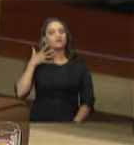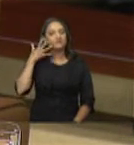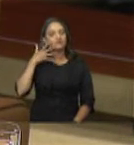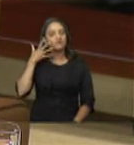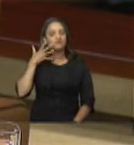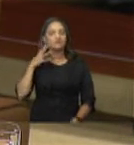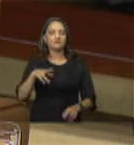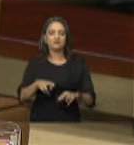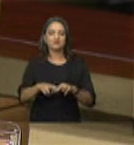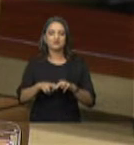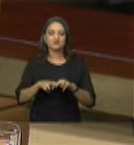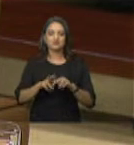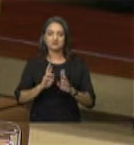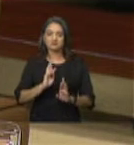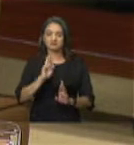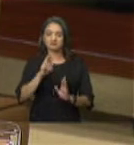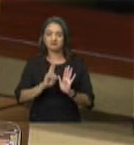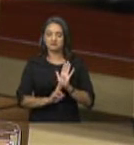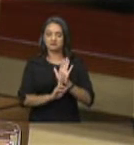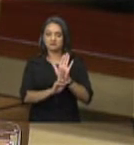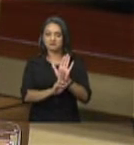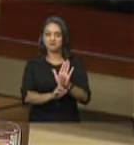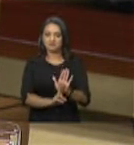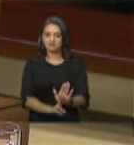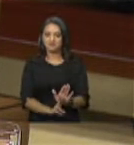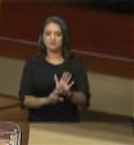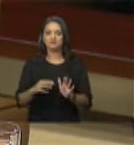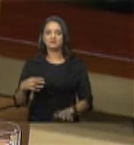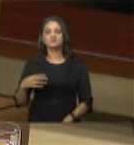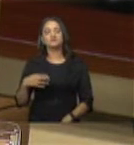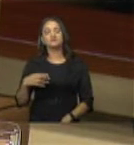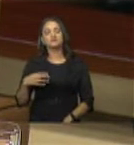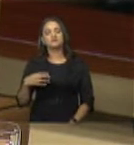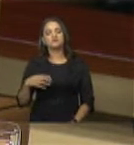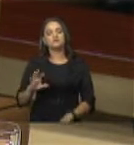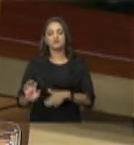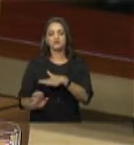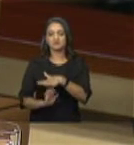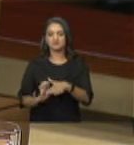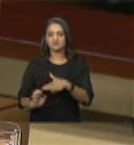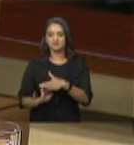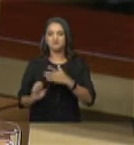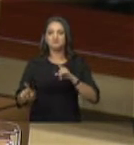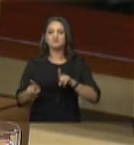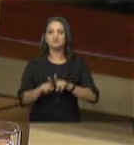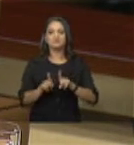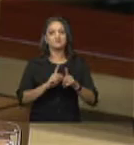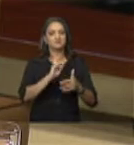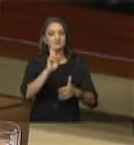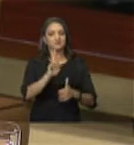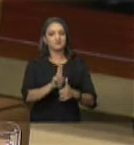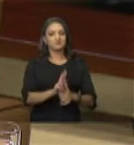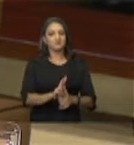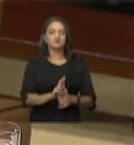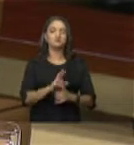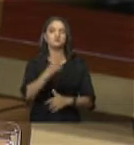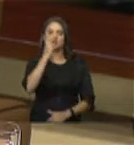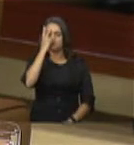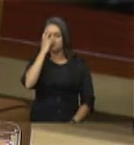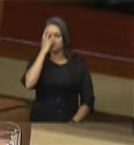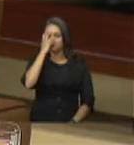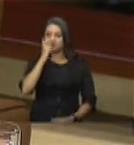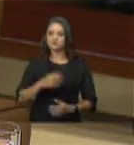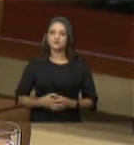parte requerida e do show procurador-geral da República professora Augusto